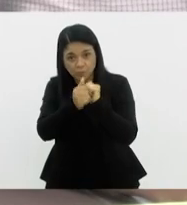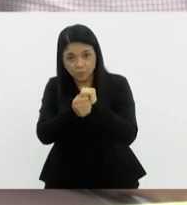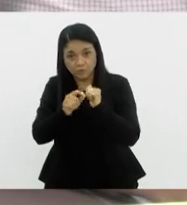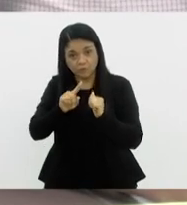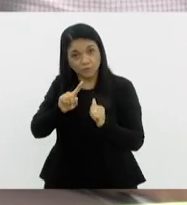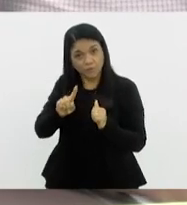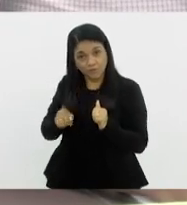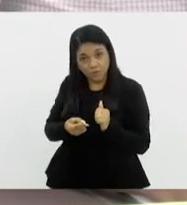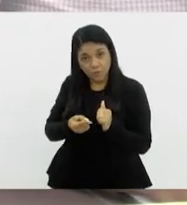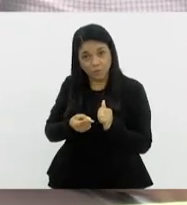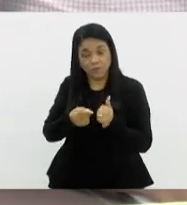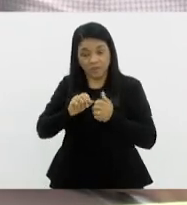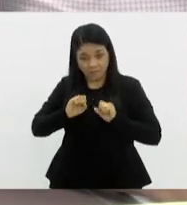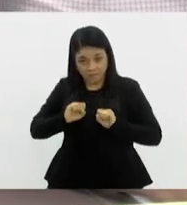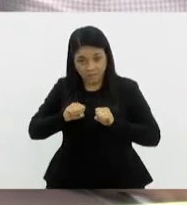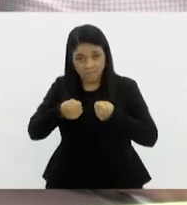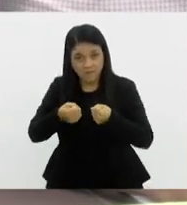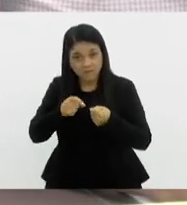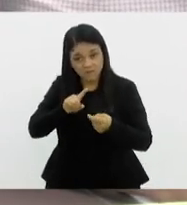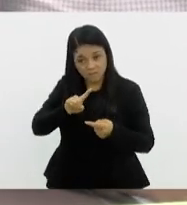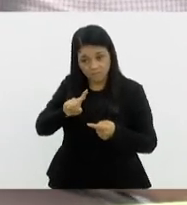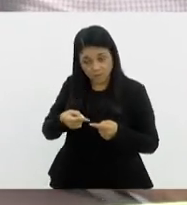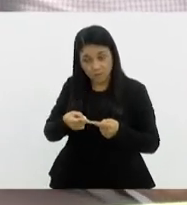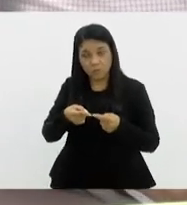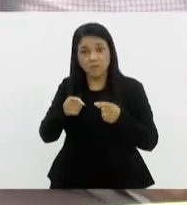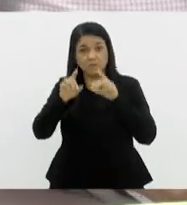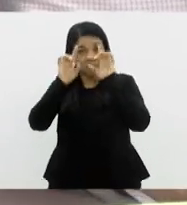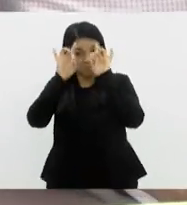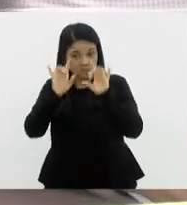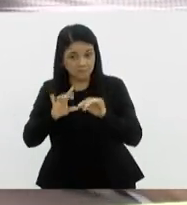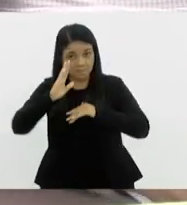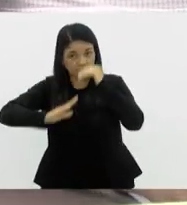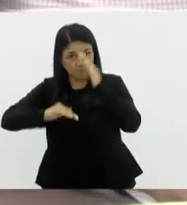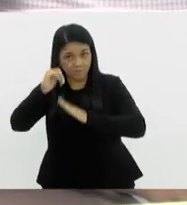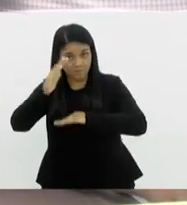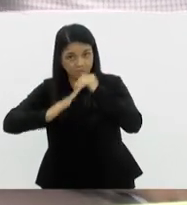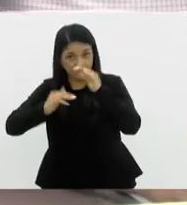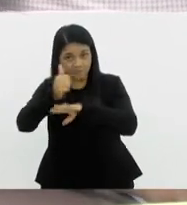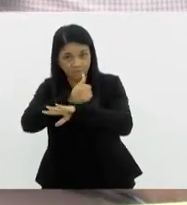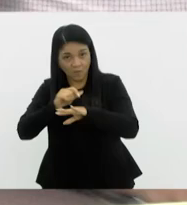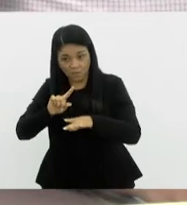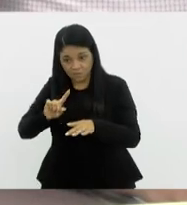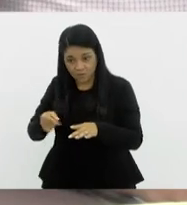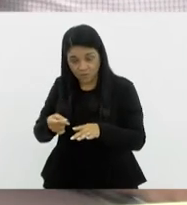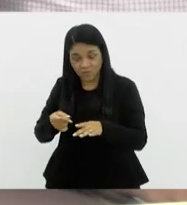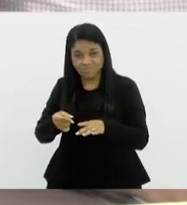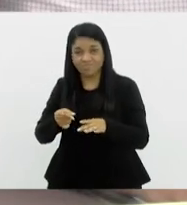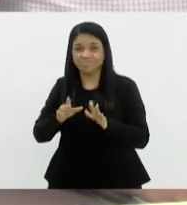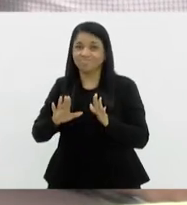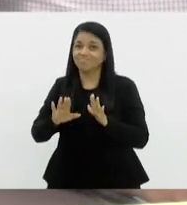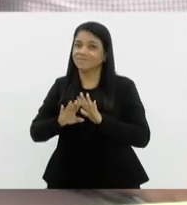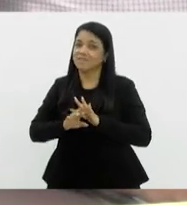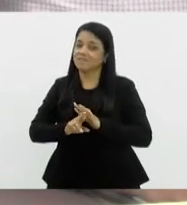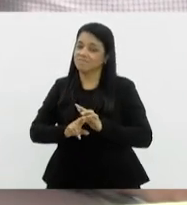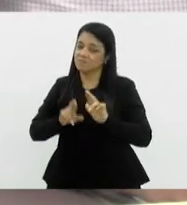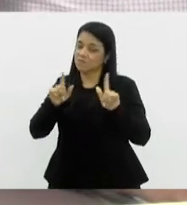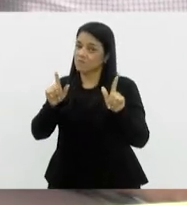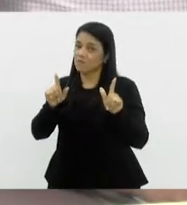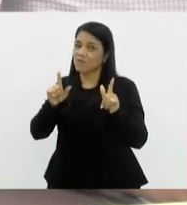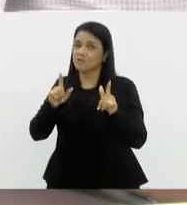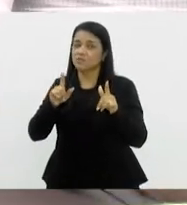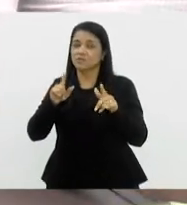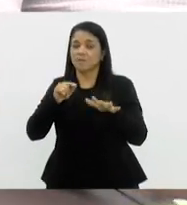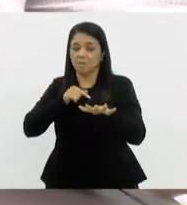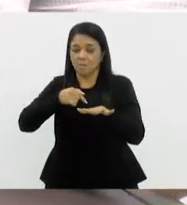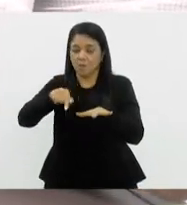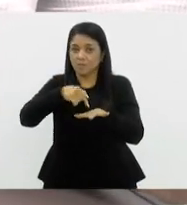vírgula, de defesa, vírgula, especializado, vírgula, ele sai daquela modalidade que Vossa Excelência falou,